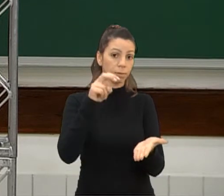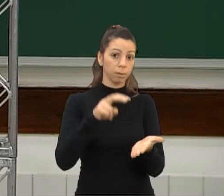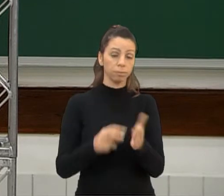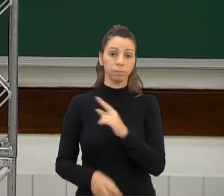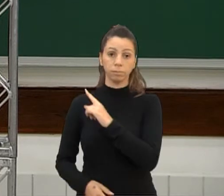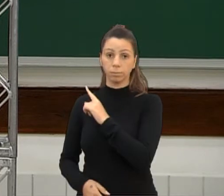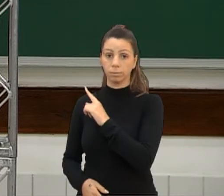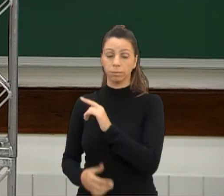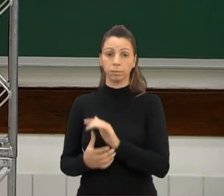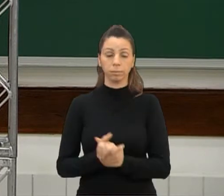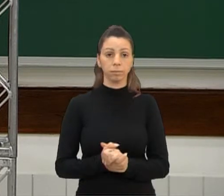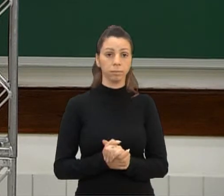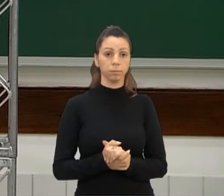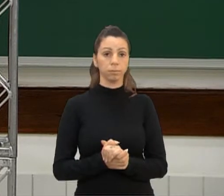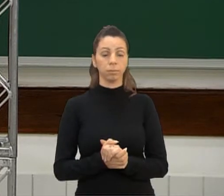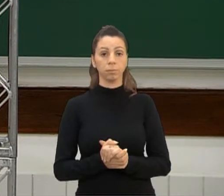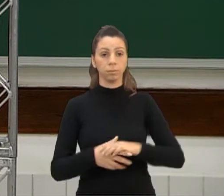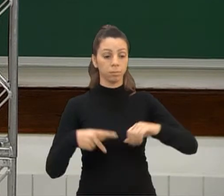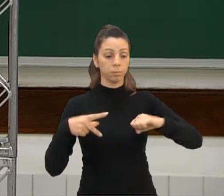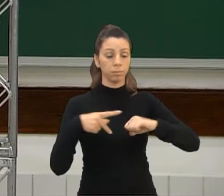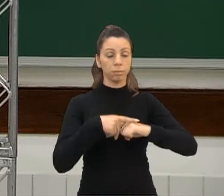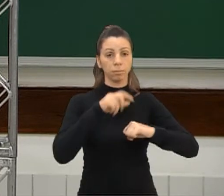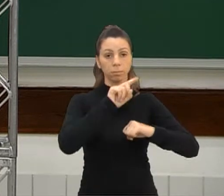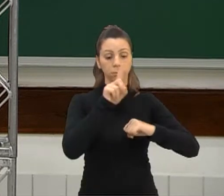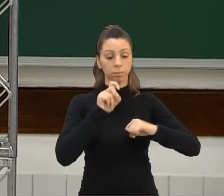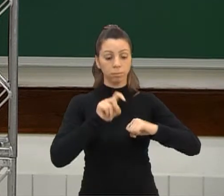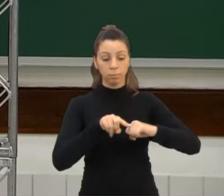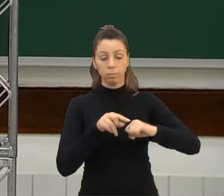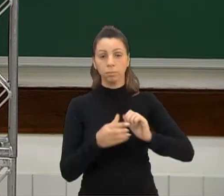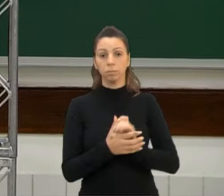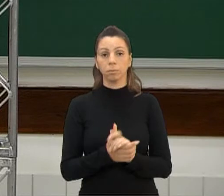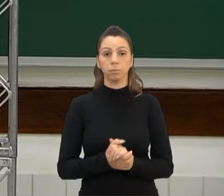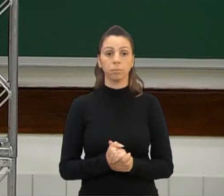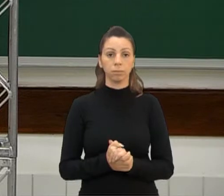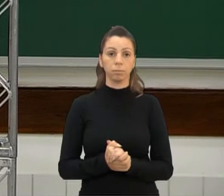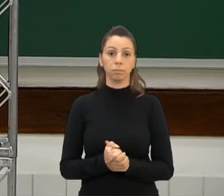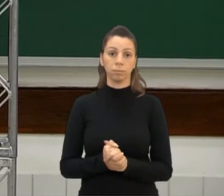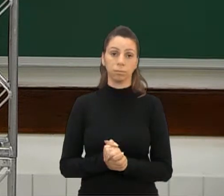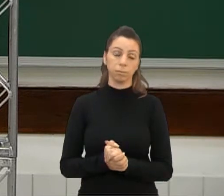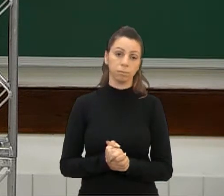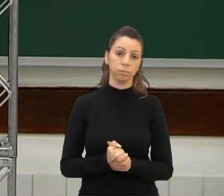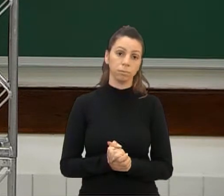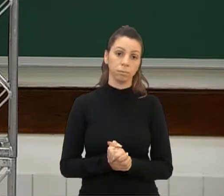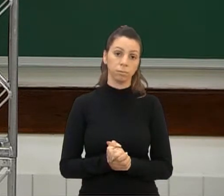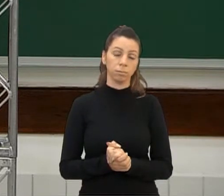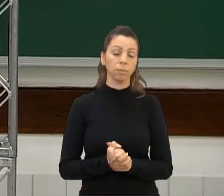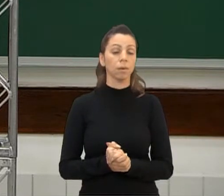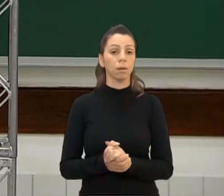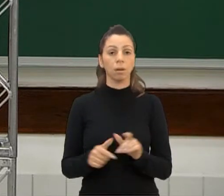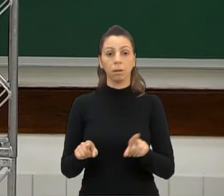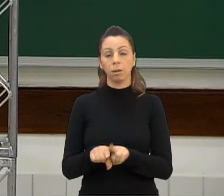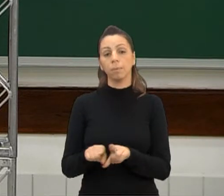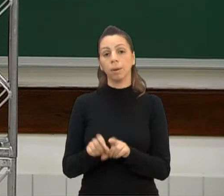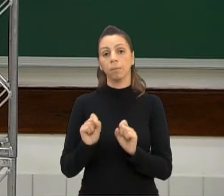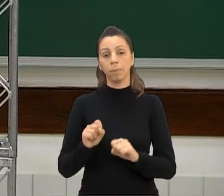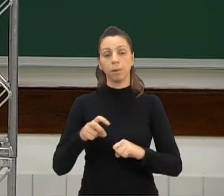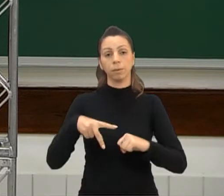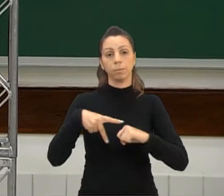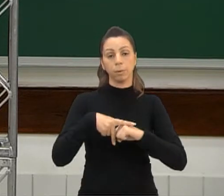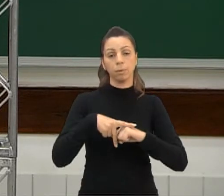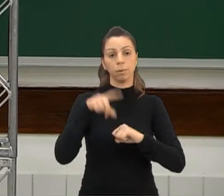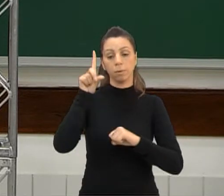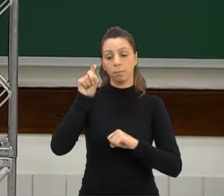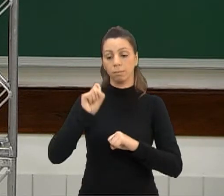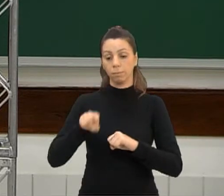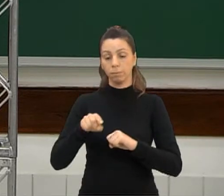seja, os pronomes interrogativos. Eles também podem ser chamados de pronomes exclamativos. Qual é a